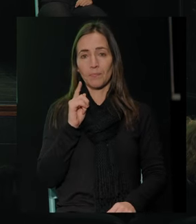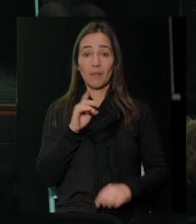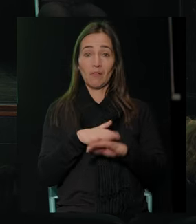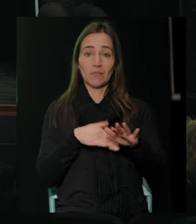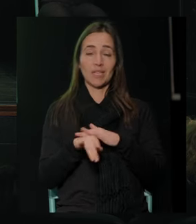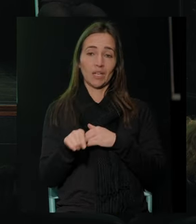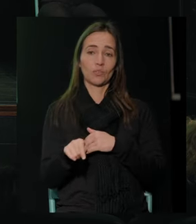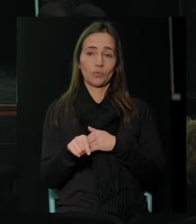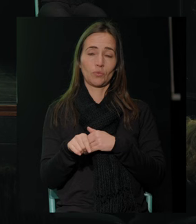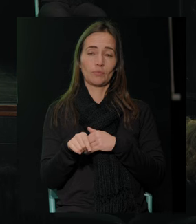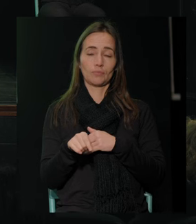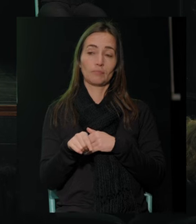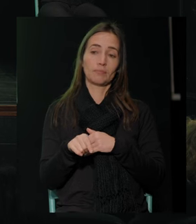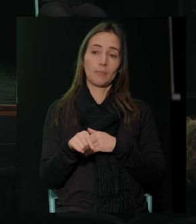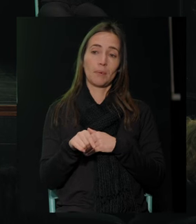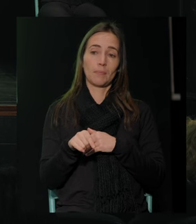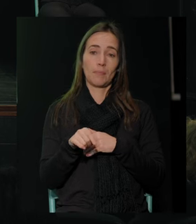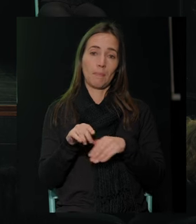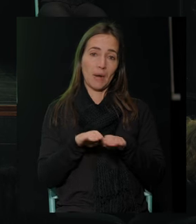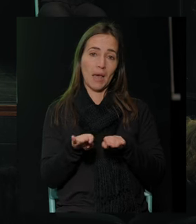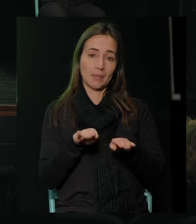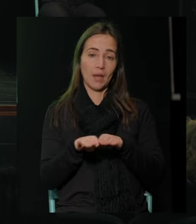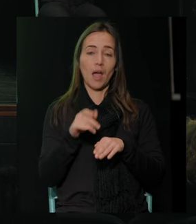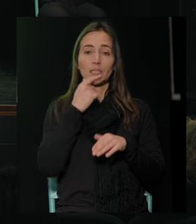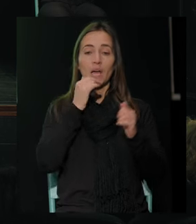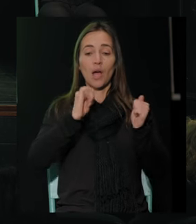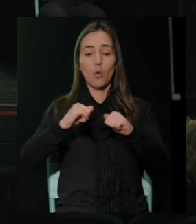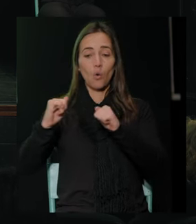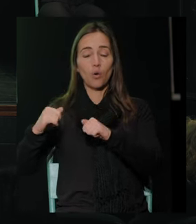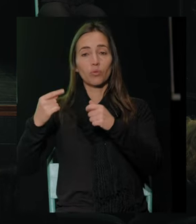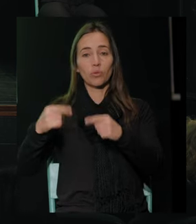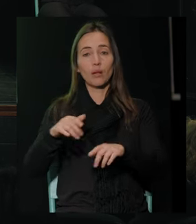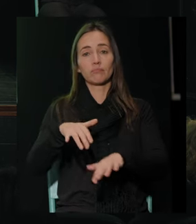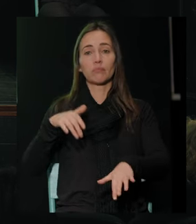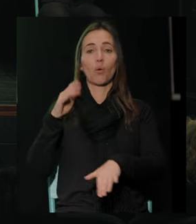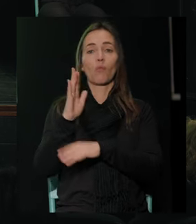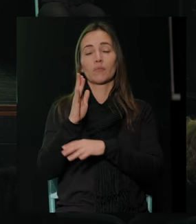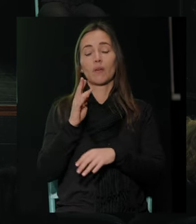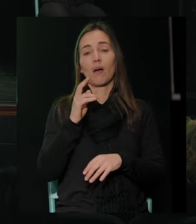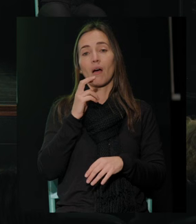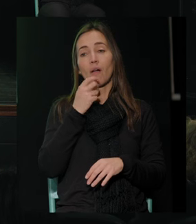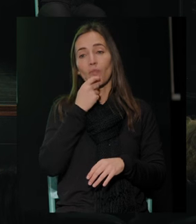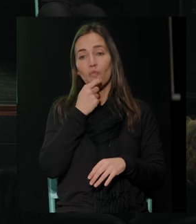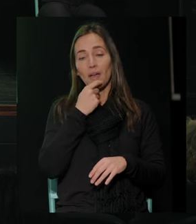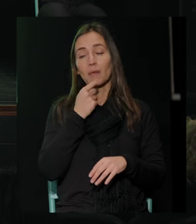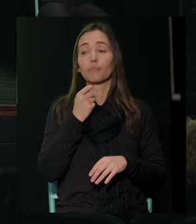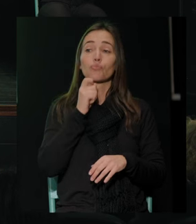prática, e isto é prático, muito mais prático do que pode parecer, nomeadamente nos acordos que existem, e a Convenção de Albufeira terá de ser de revista,